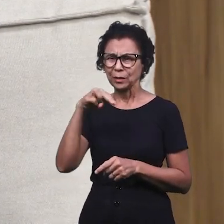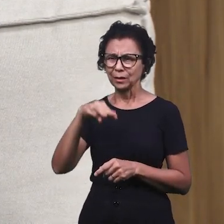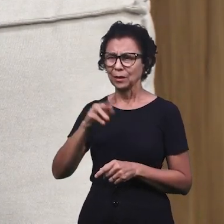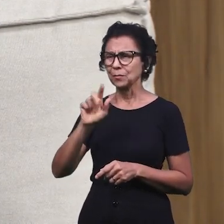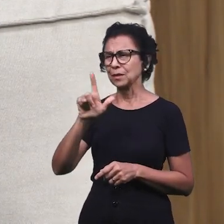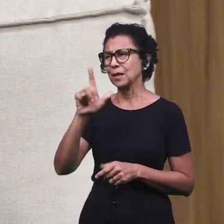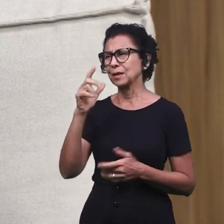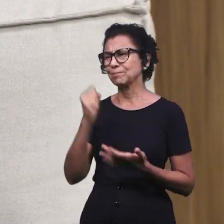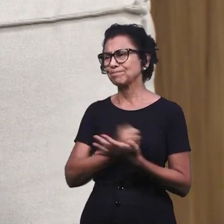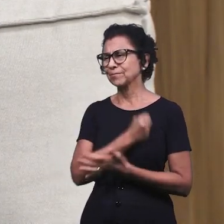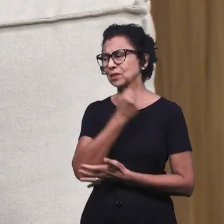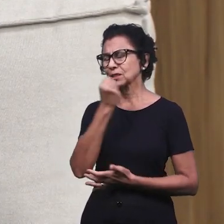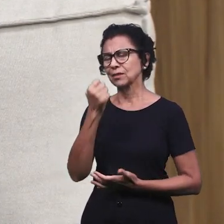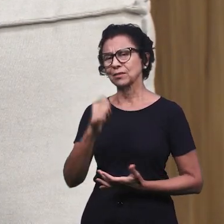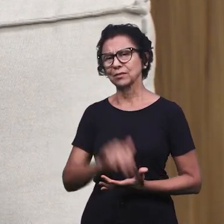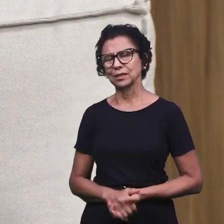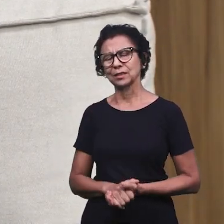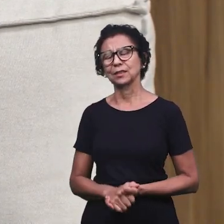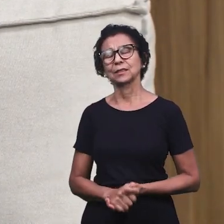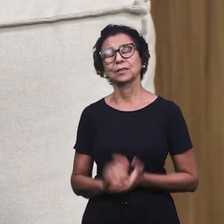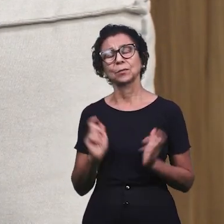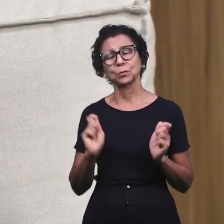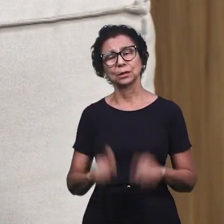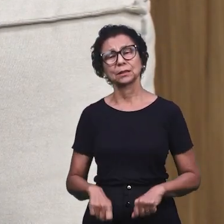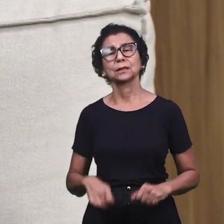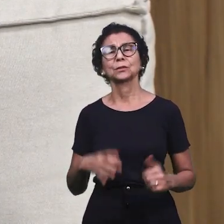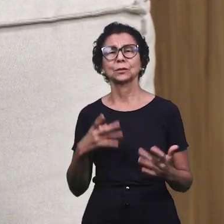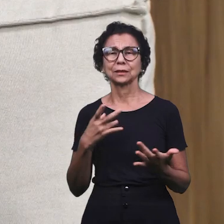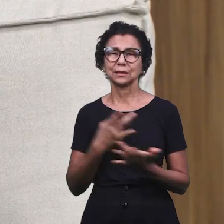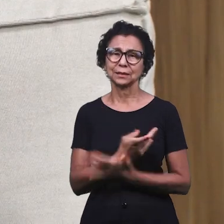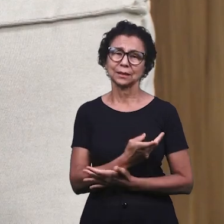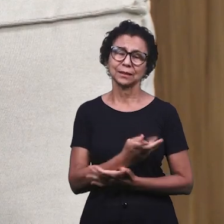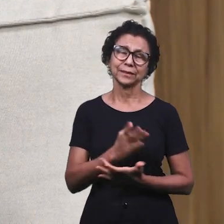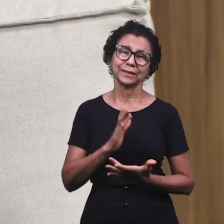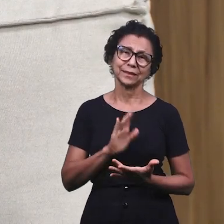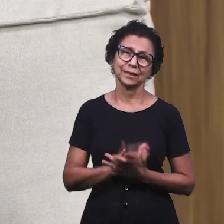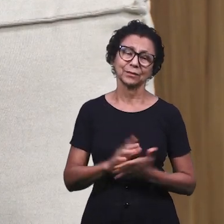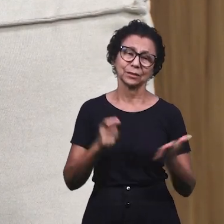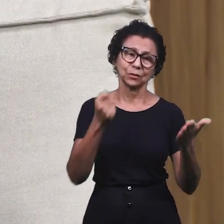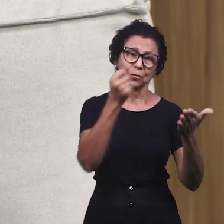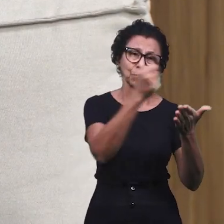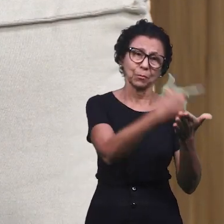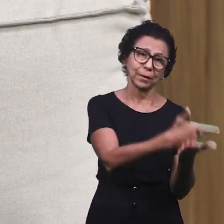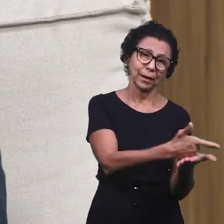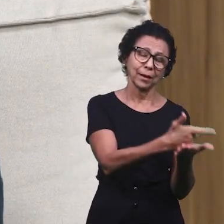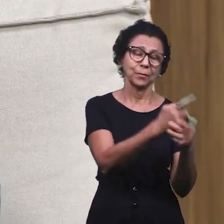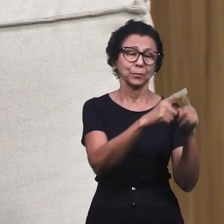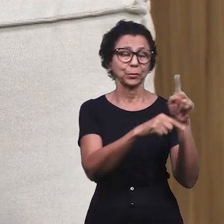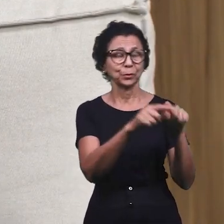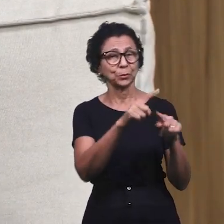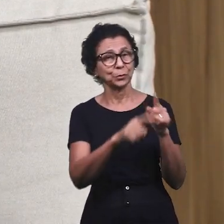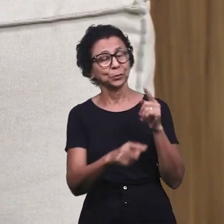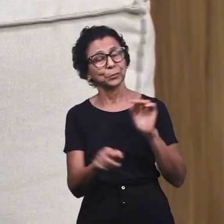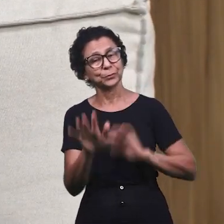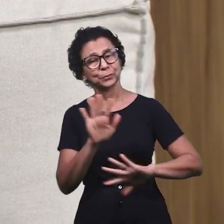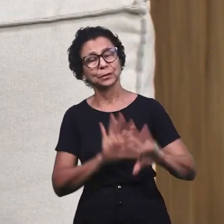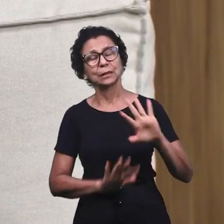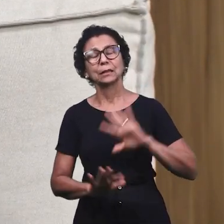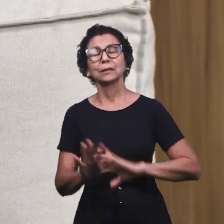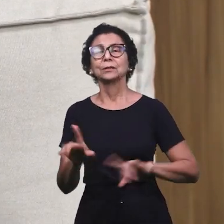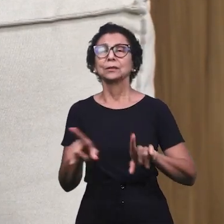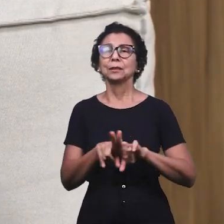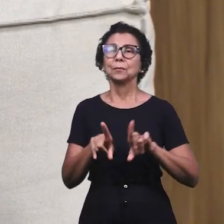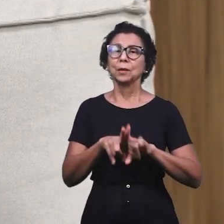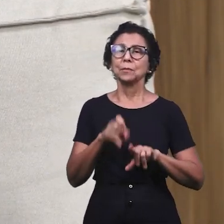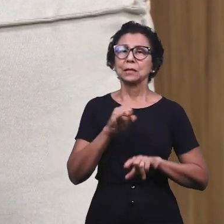os problemas que pode acontecer no comércio exterior. Então, validar, ter muito cuidado. Mas, assim, tem